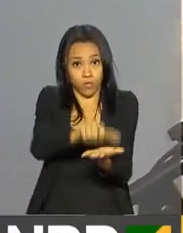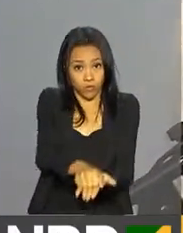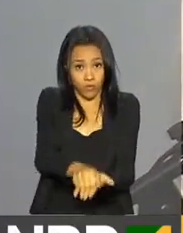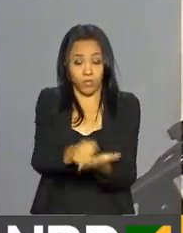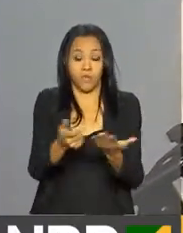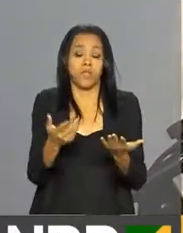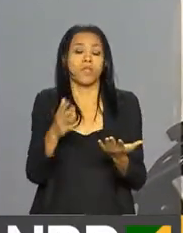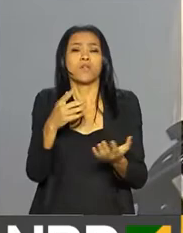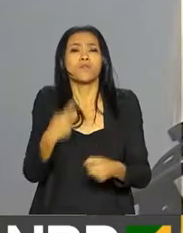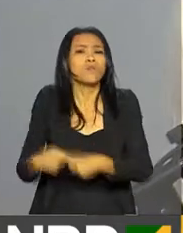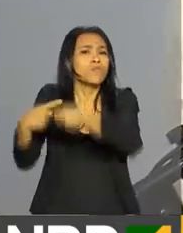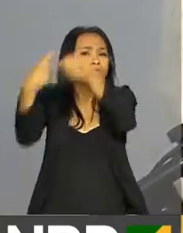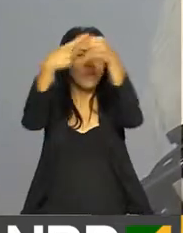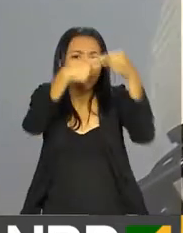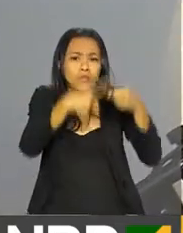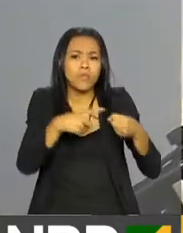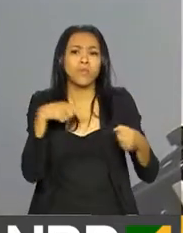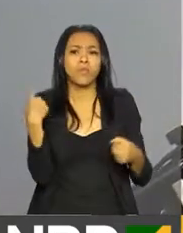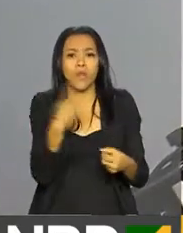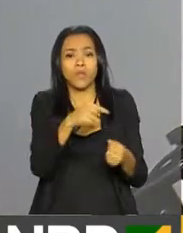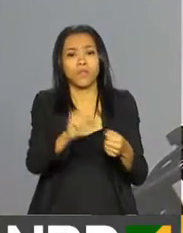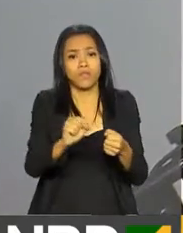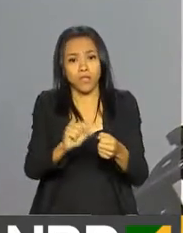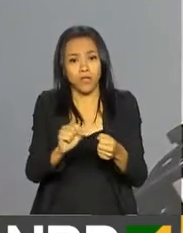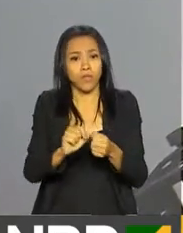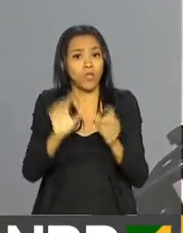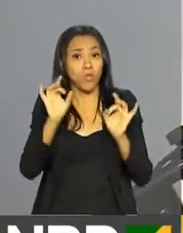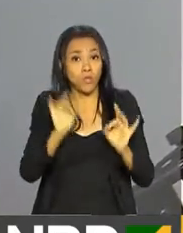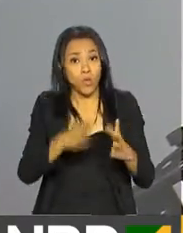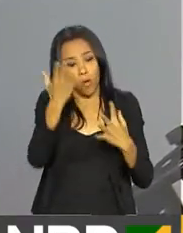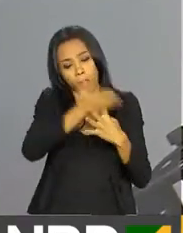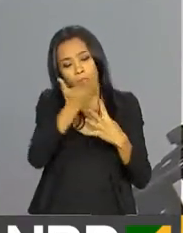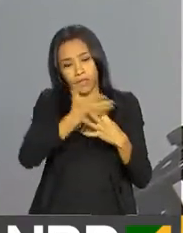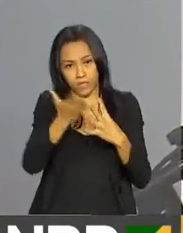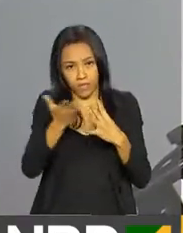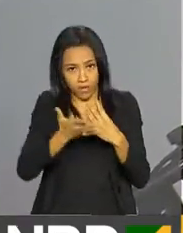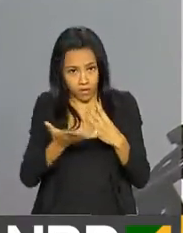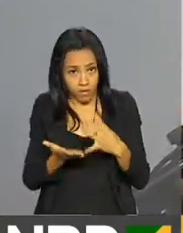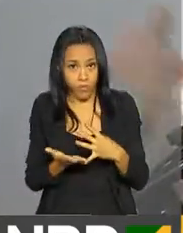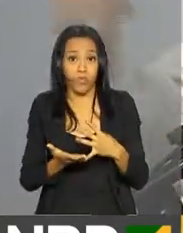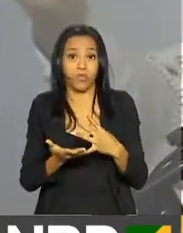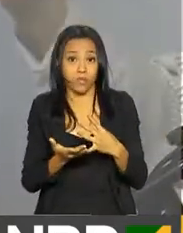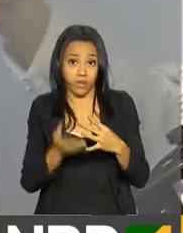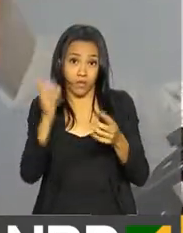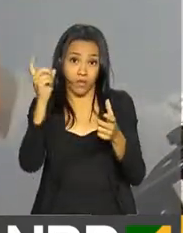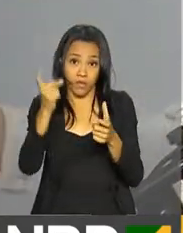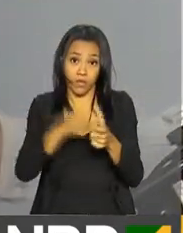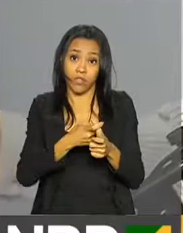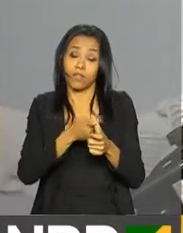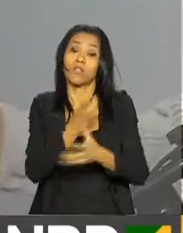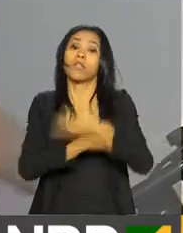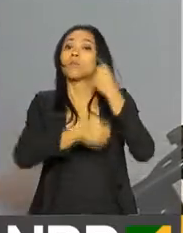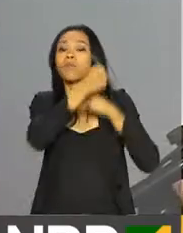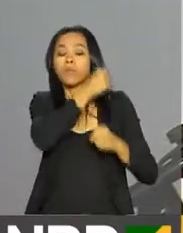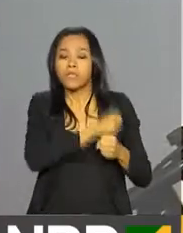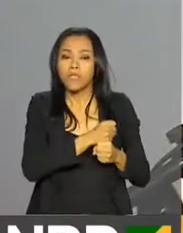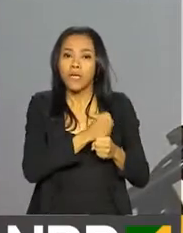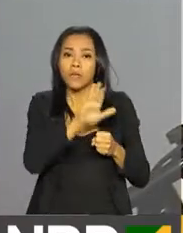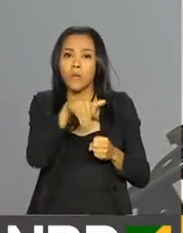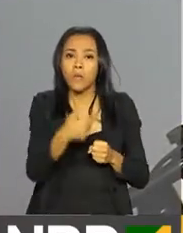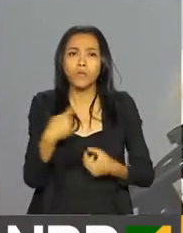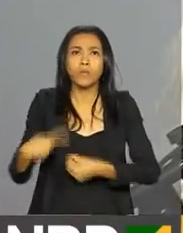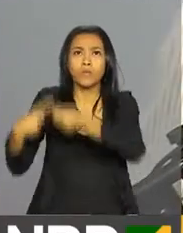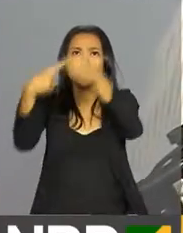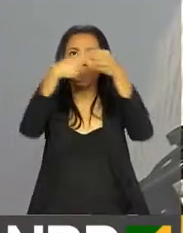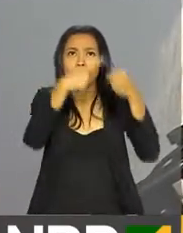nós fizemos também não só parcelamos o débito previdenciário como no ano passado quando os municípios